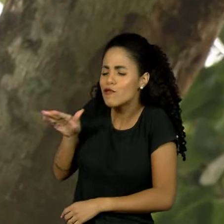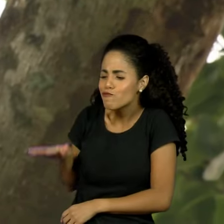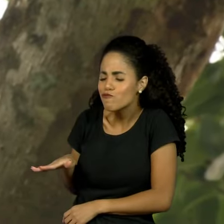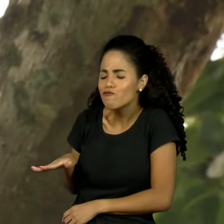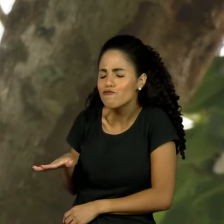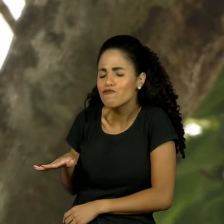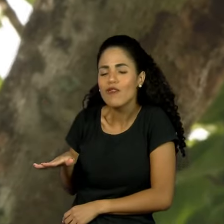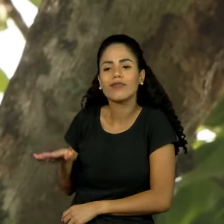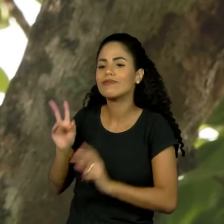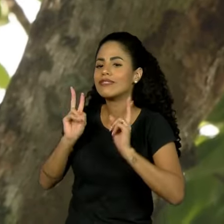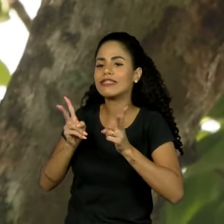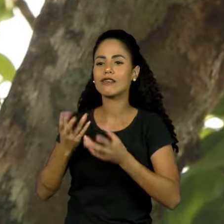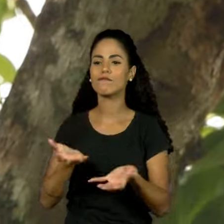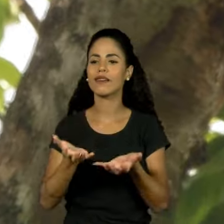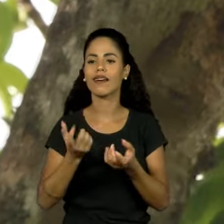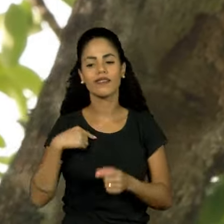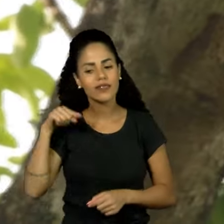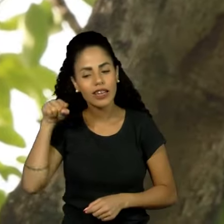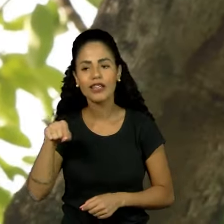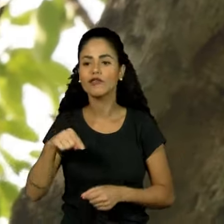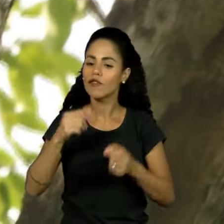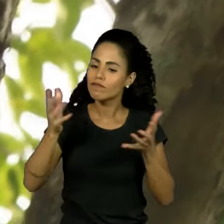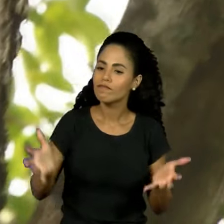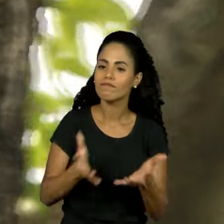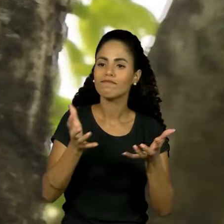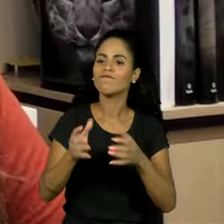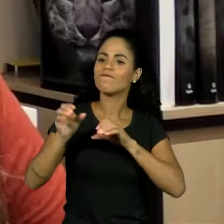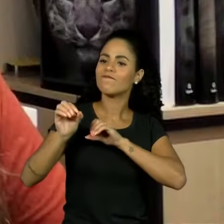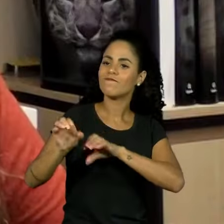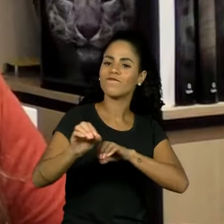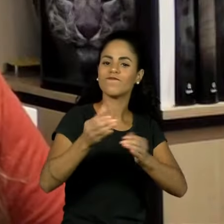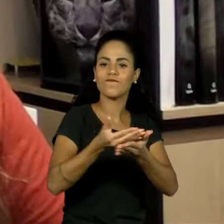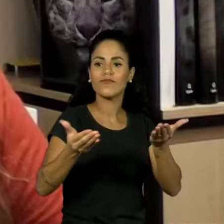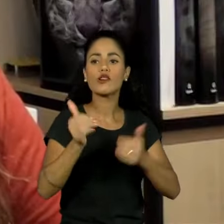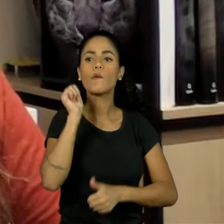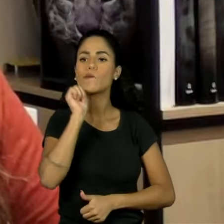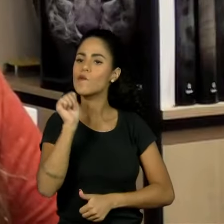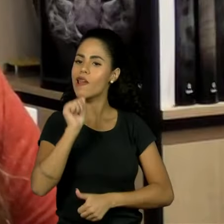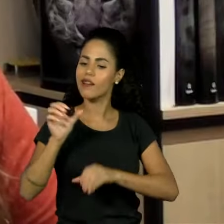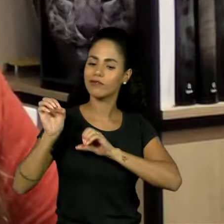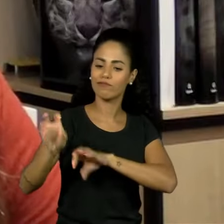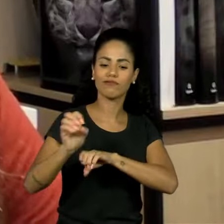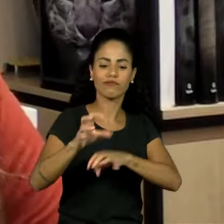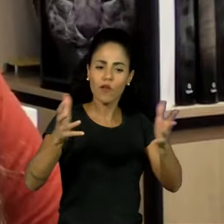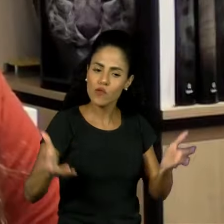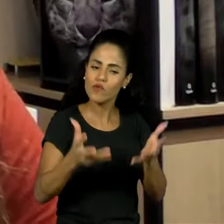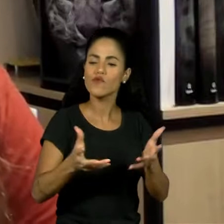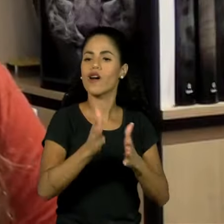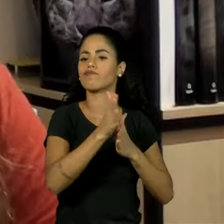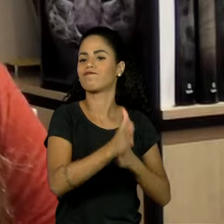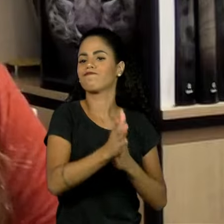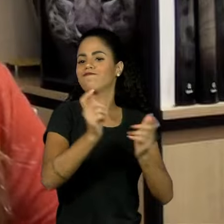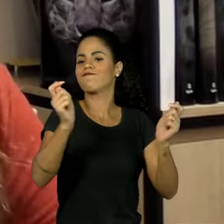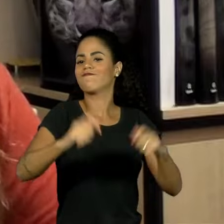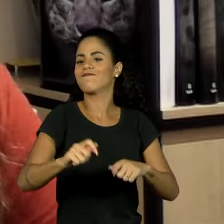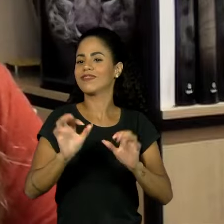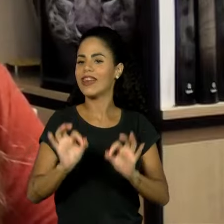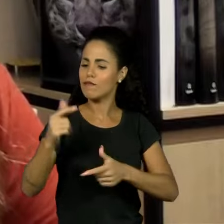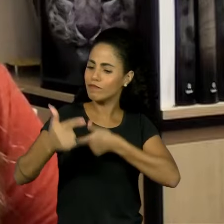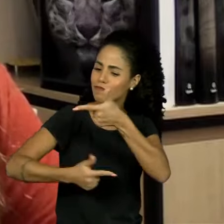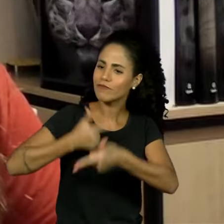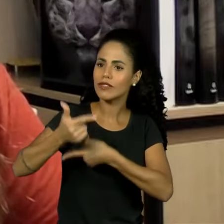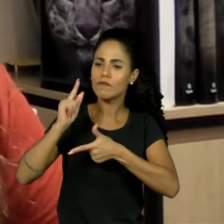acho que a ideia é essa, né? Inspirar cada vez mais mulheres a irem por esse caminho de